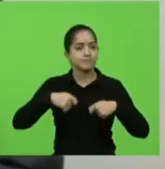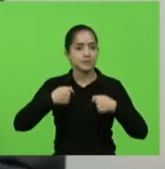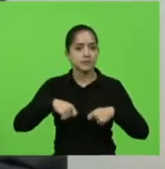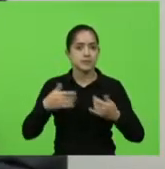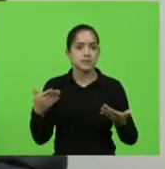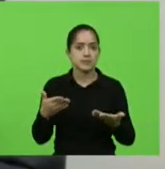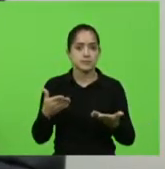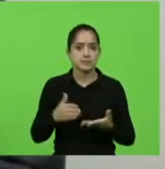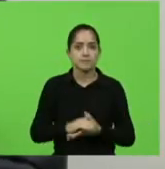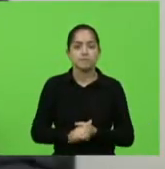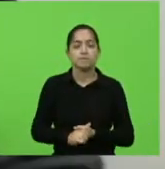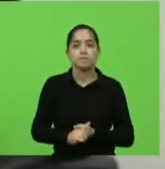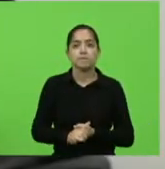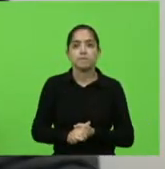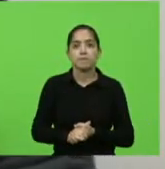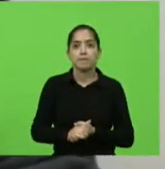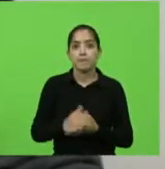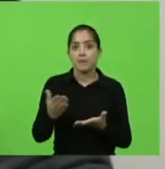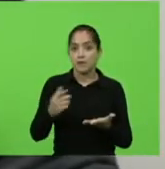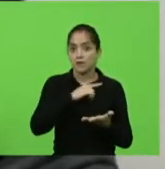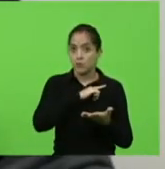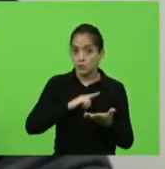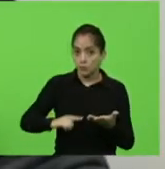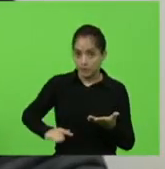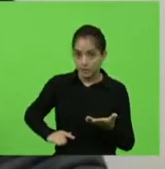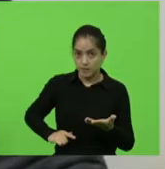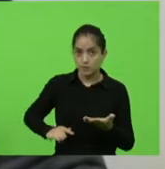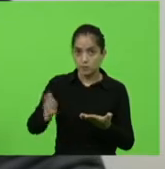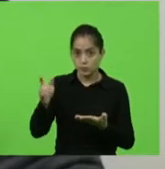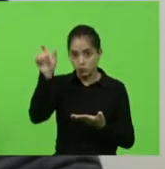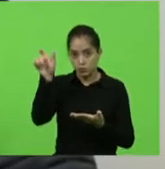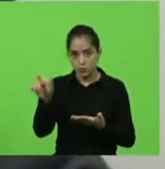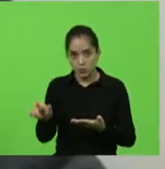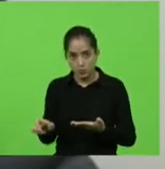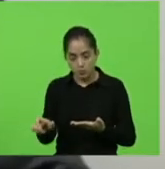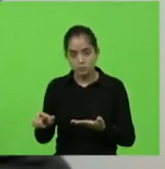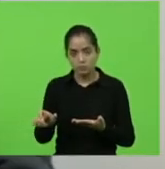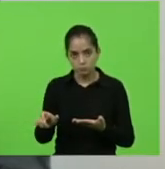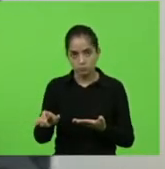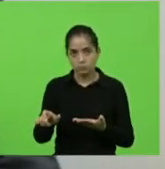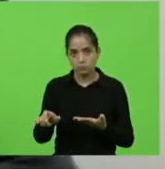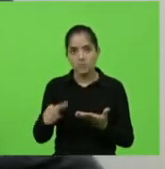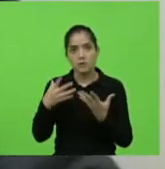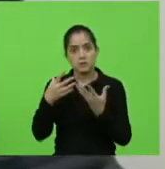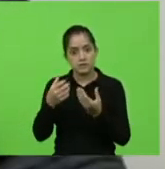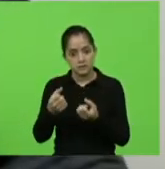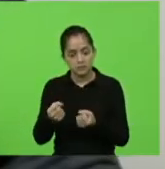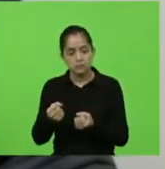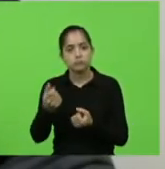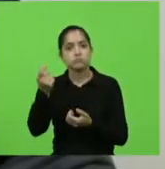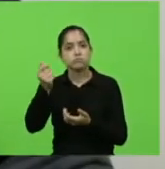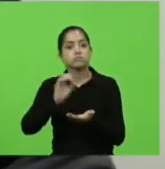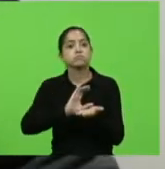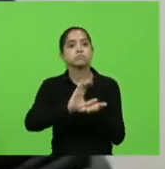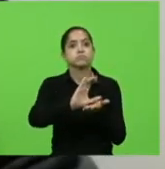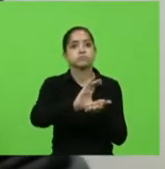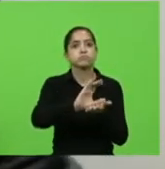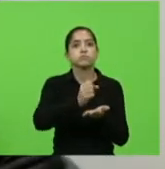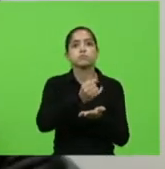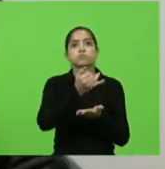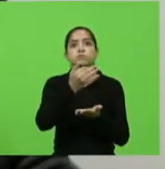momento. E o governador tem destinado 100 milhões de reais para